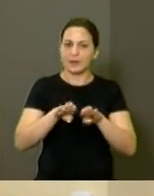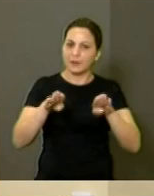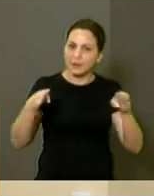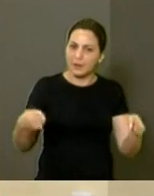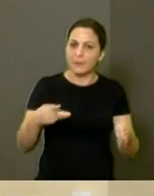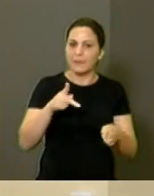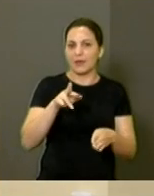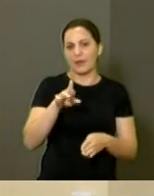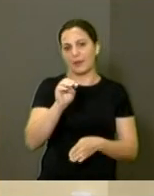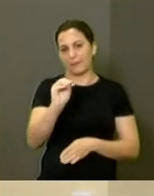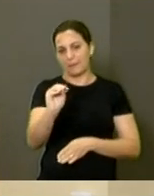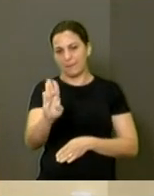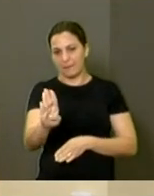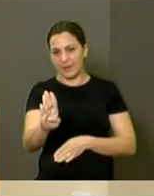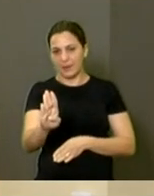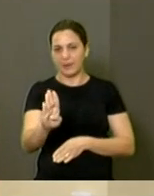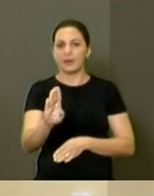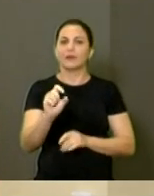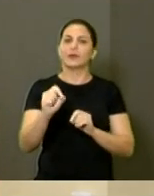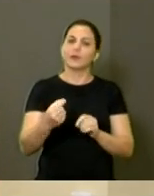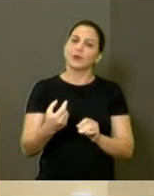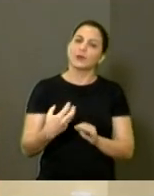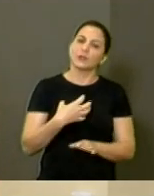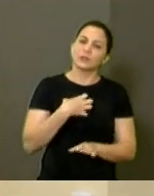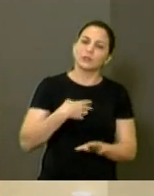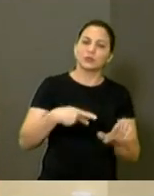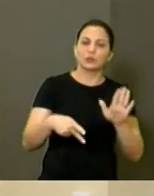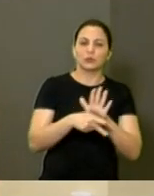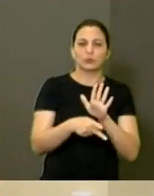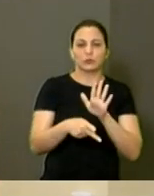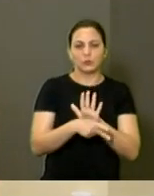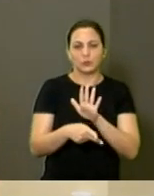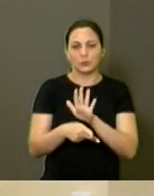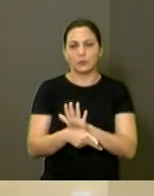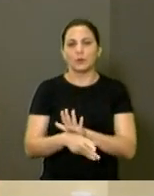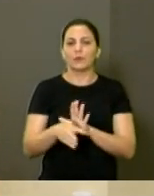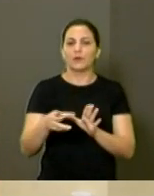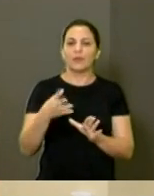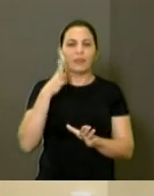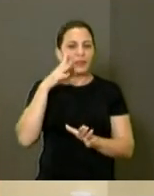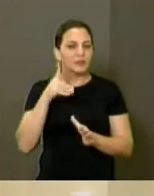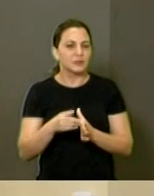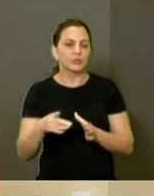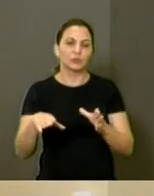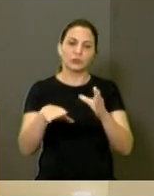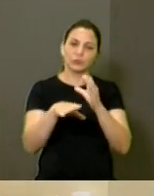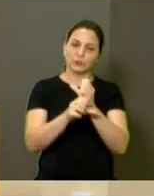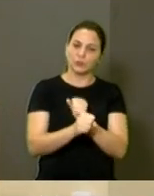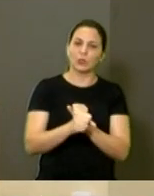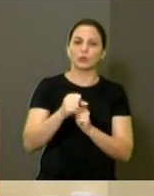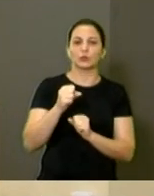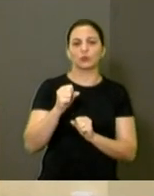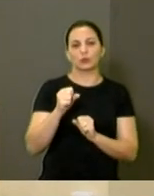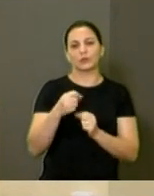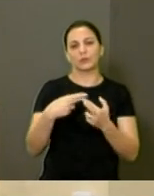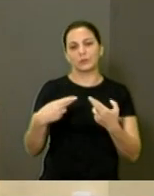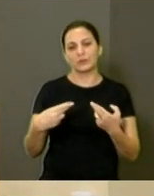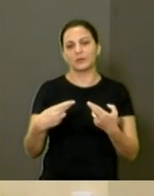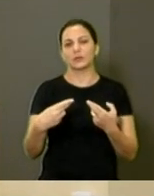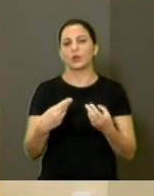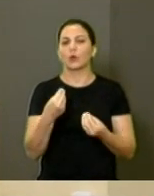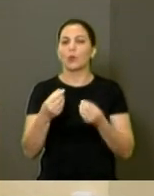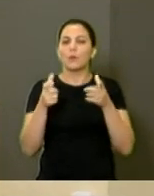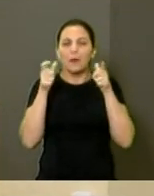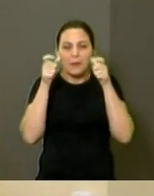formada em relação ao seu posicionamento da decisão do tribunal de contas porque sequer tivemos condições de apreciar os